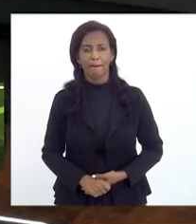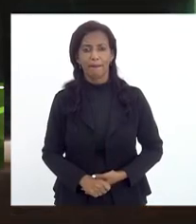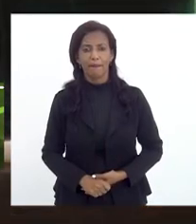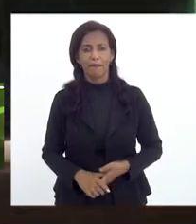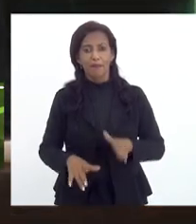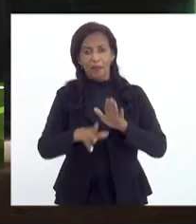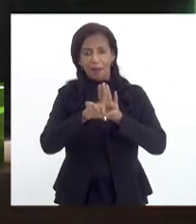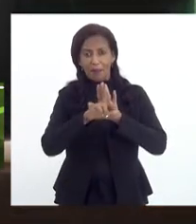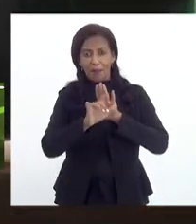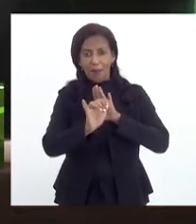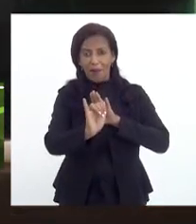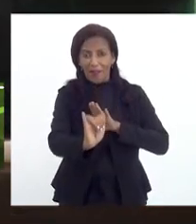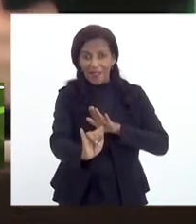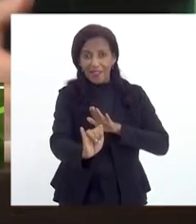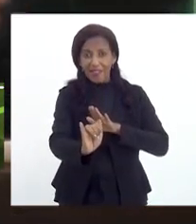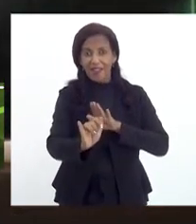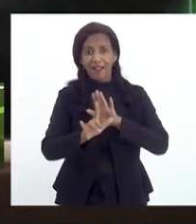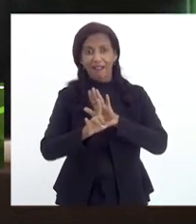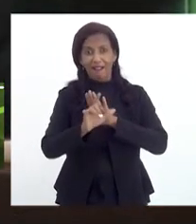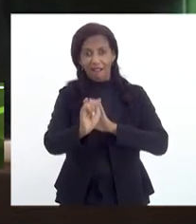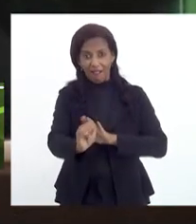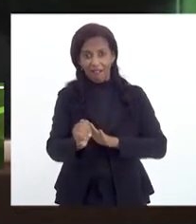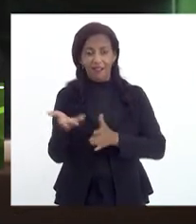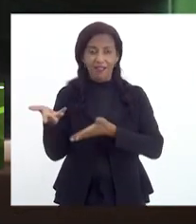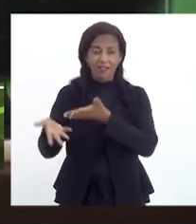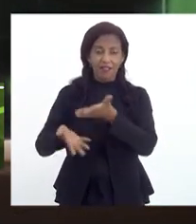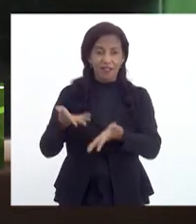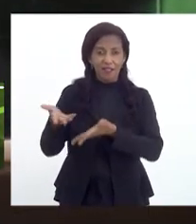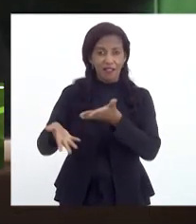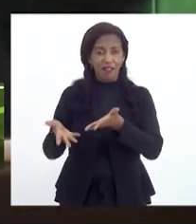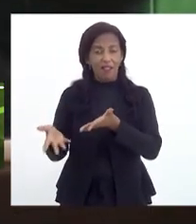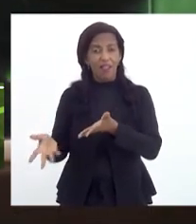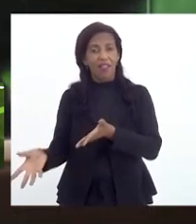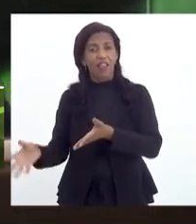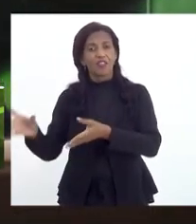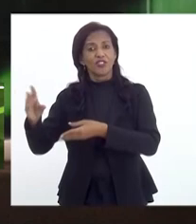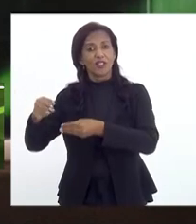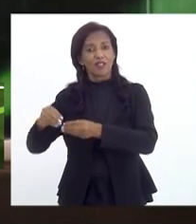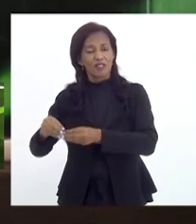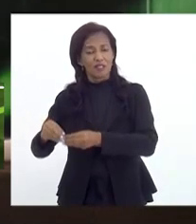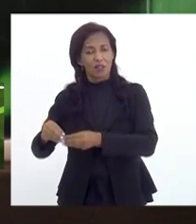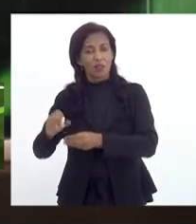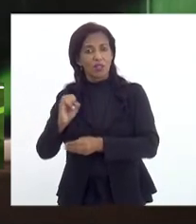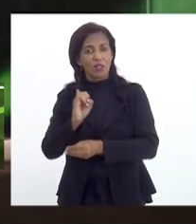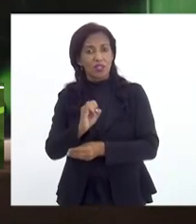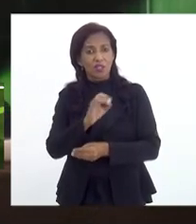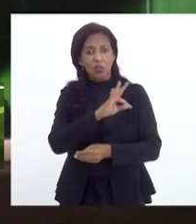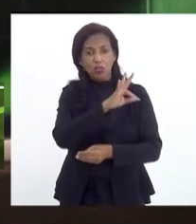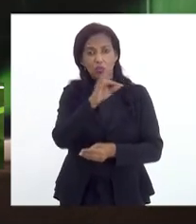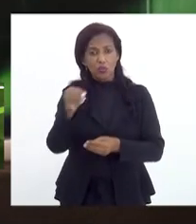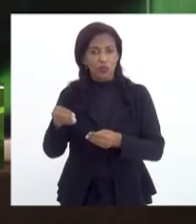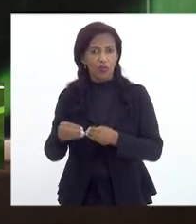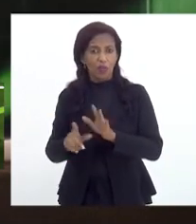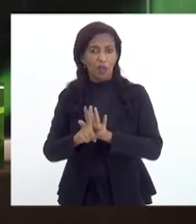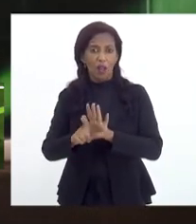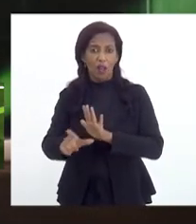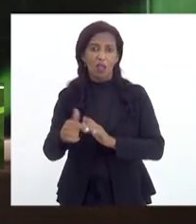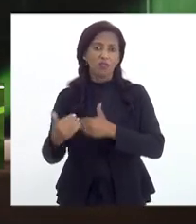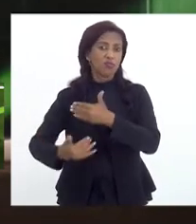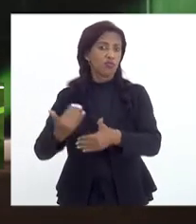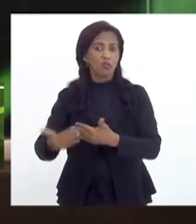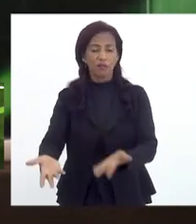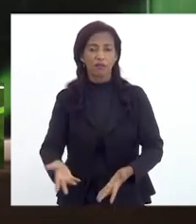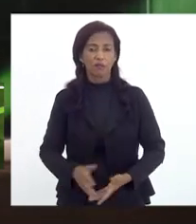eu sei Amigo Mas a lei Que está tratando É lei de adesão Se todas as exceções Vierem em uma lei A gente não avança